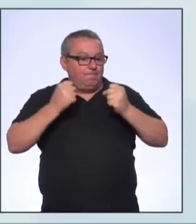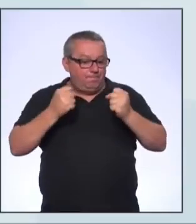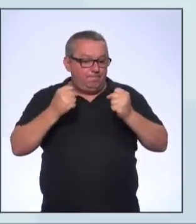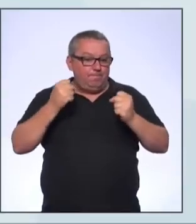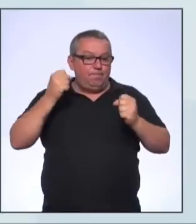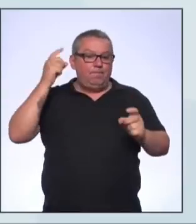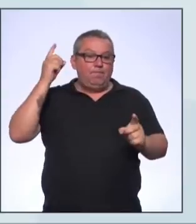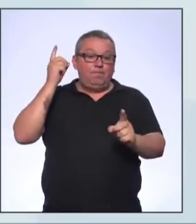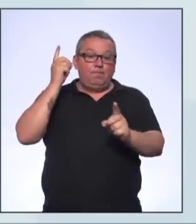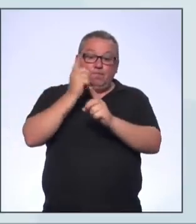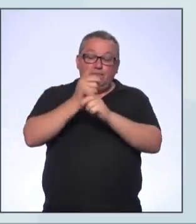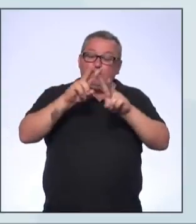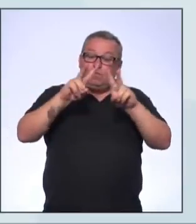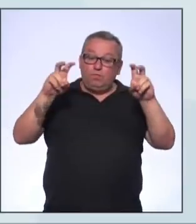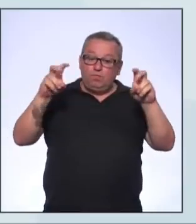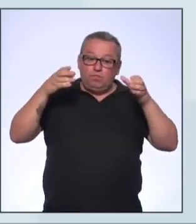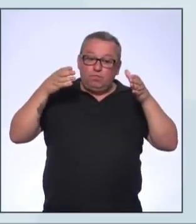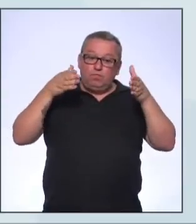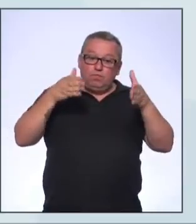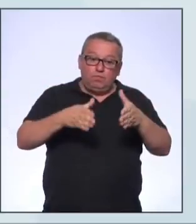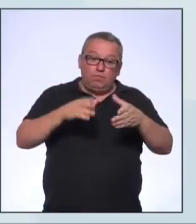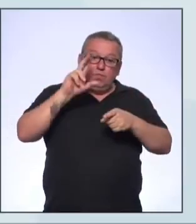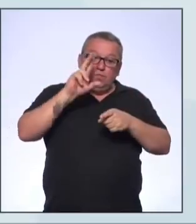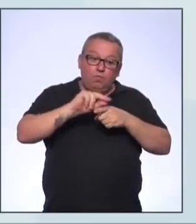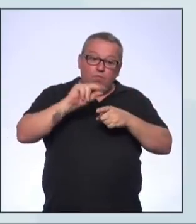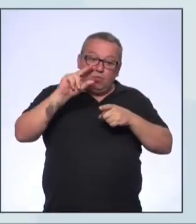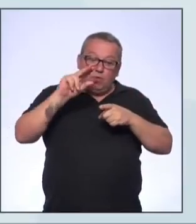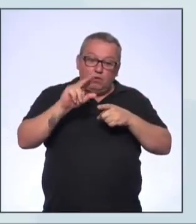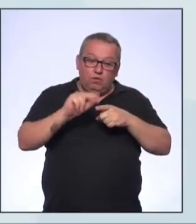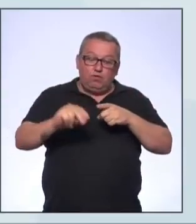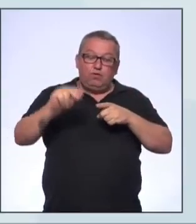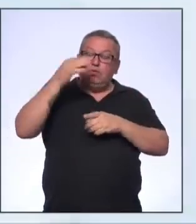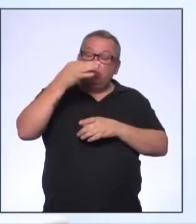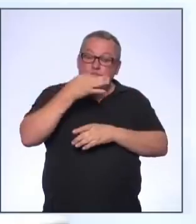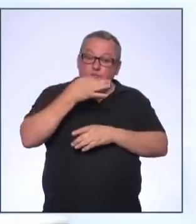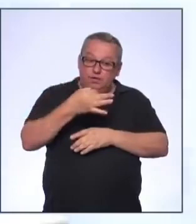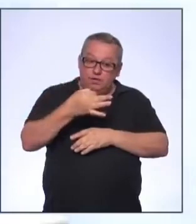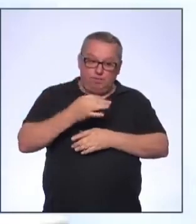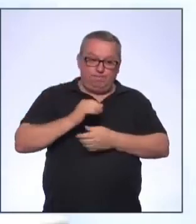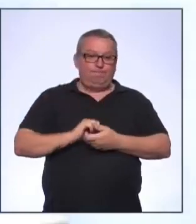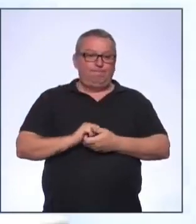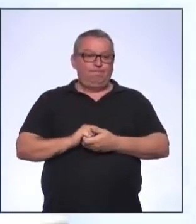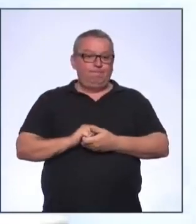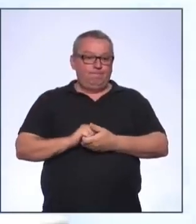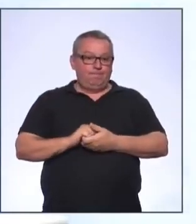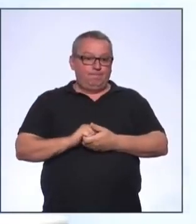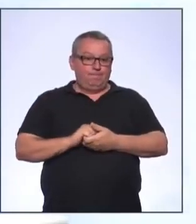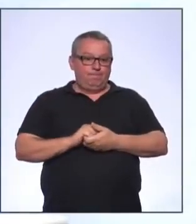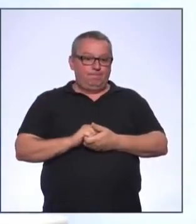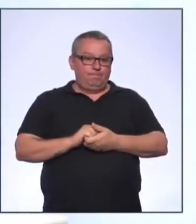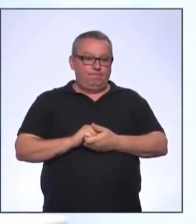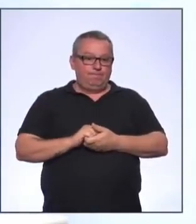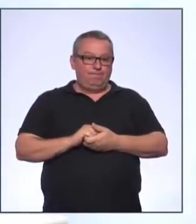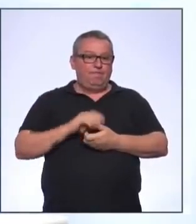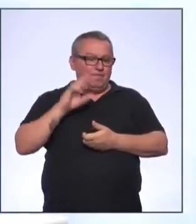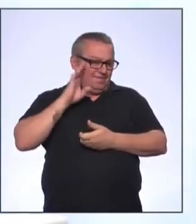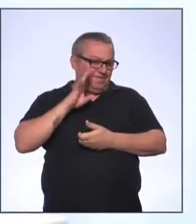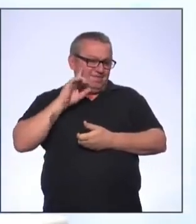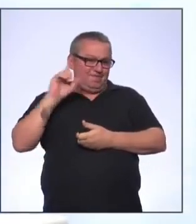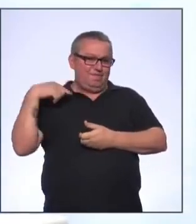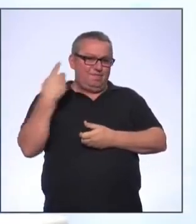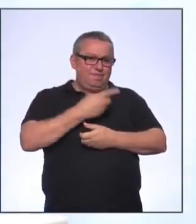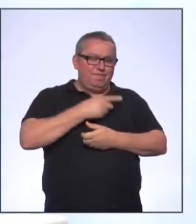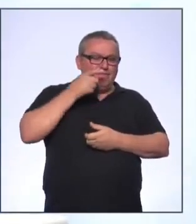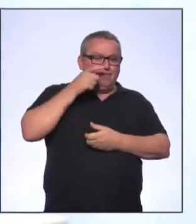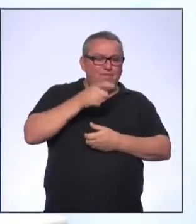defender. Identificar o assunto abordado em um artigo de opinião. Gente, é legal que a gente às